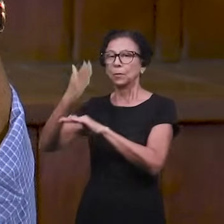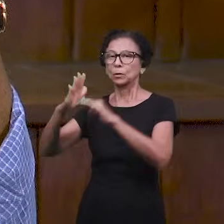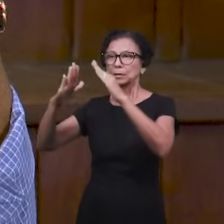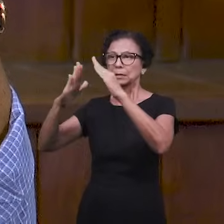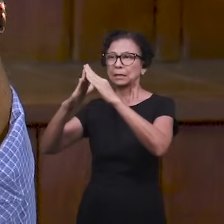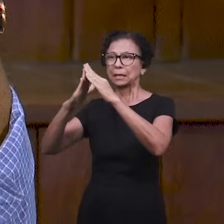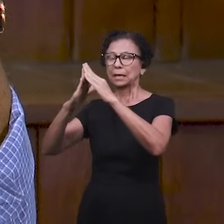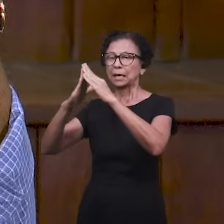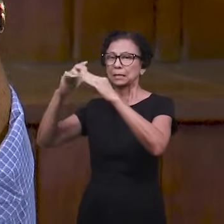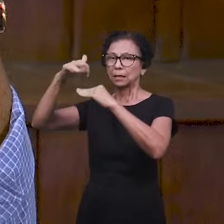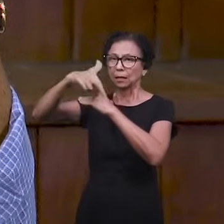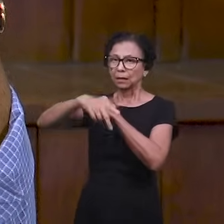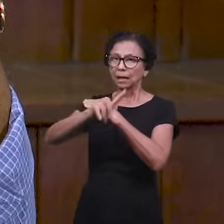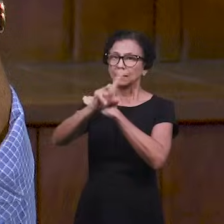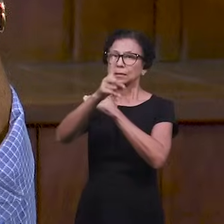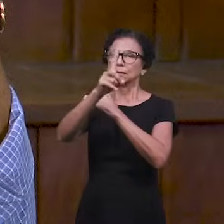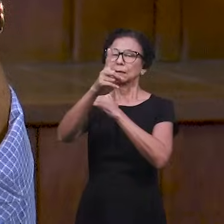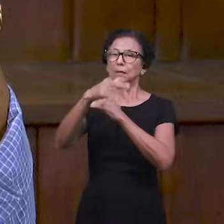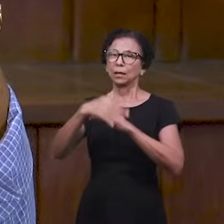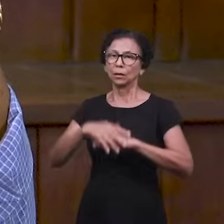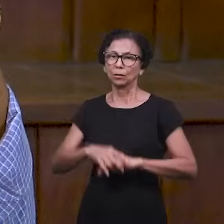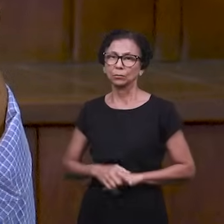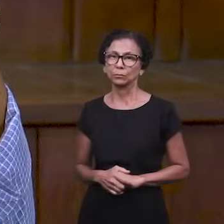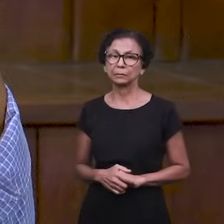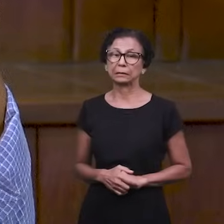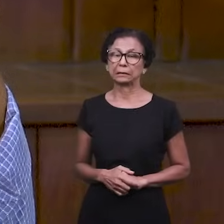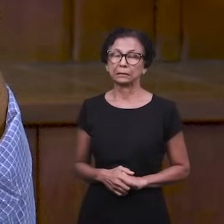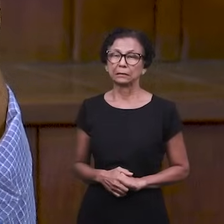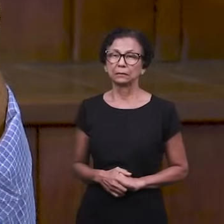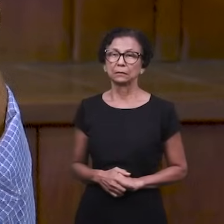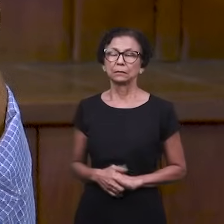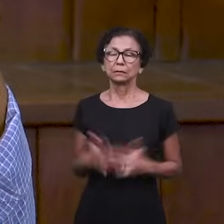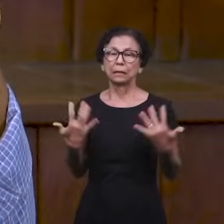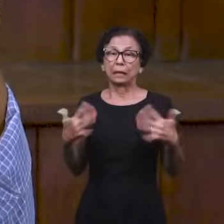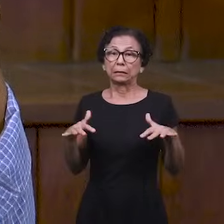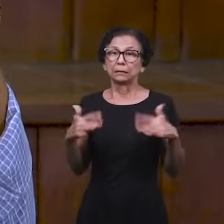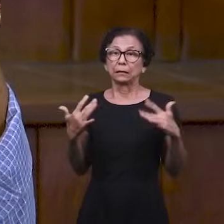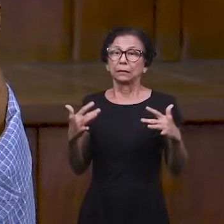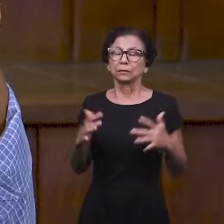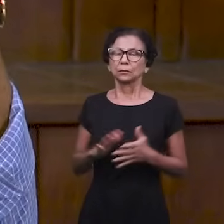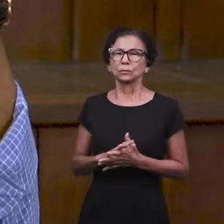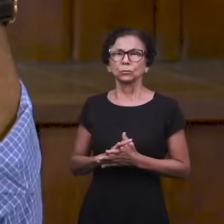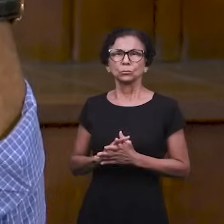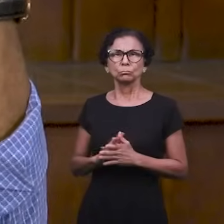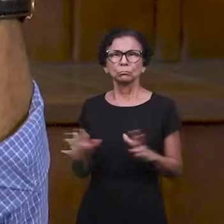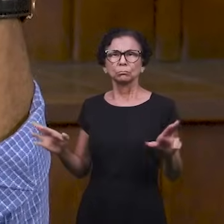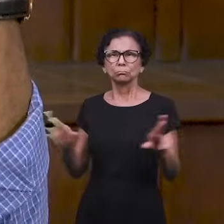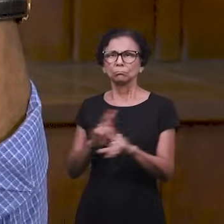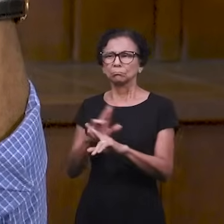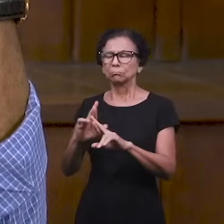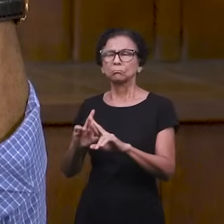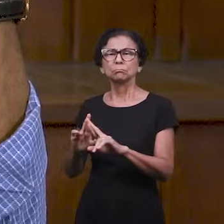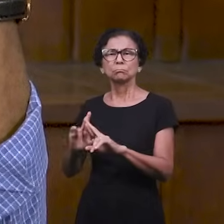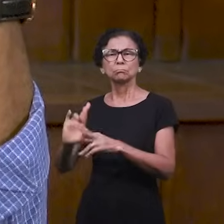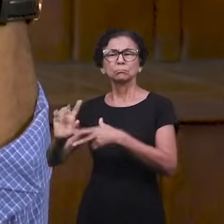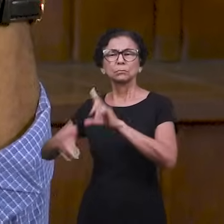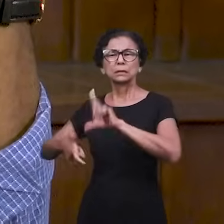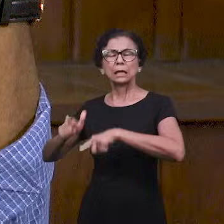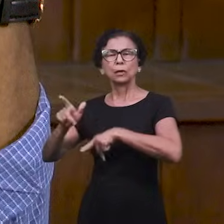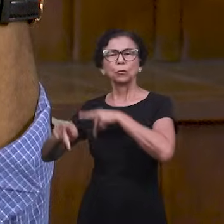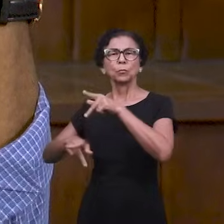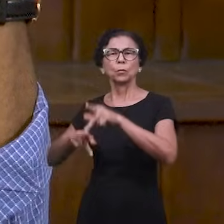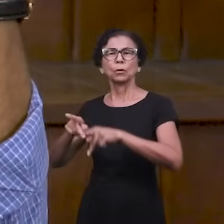desça, né? Ai das grávidas, sei o quê. Falando sobre Israel aqui. Tudo sobre Israel. O que vai acontecer em Mateus 24, a partir do